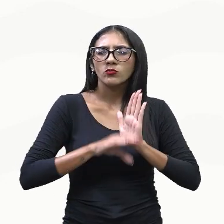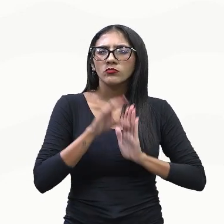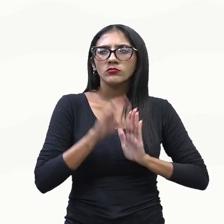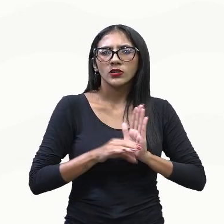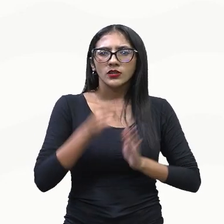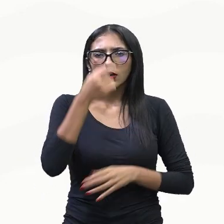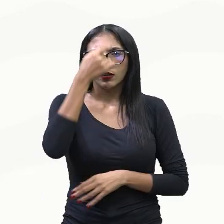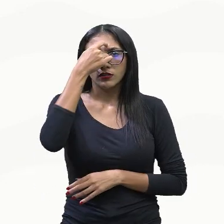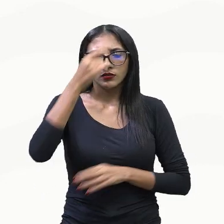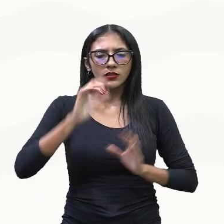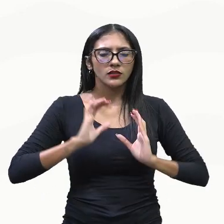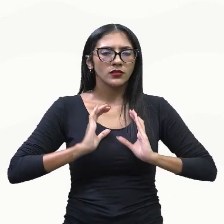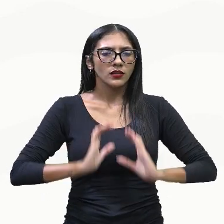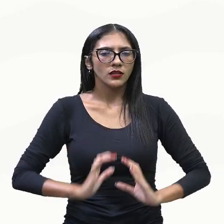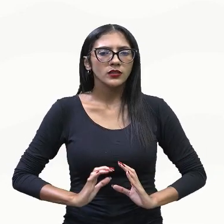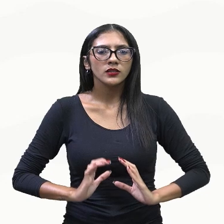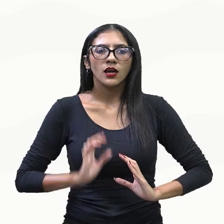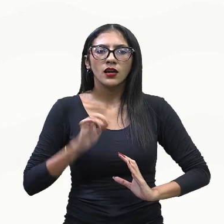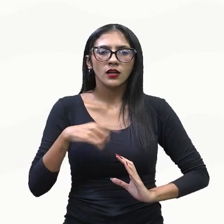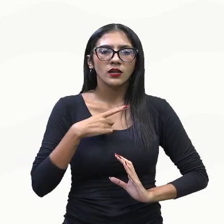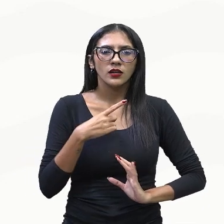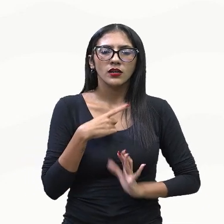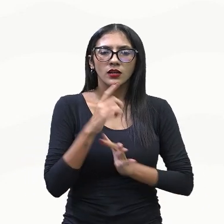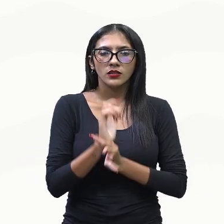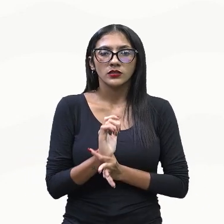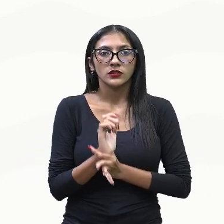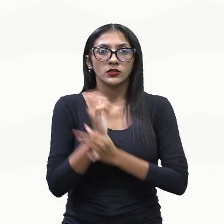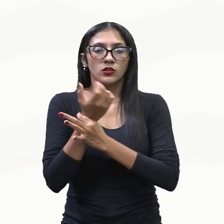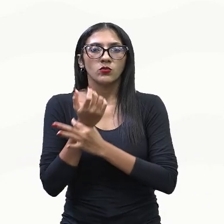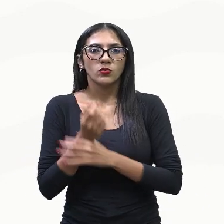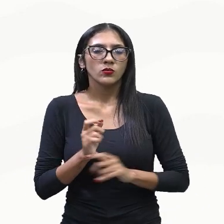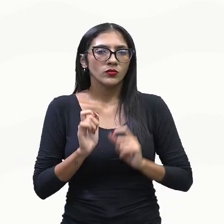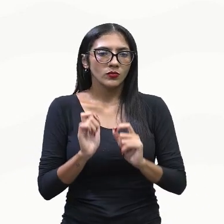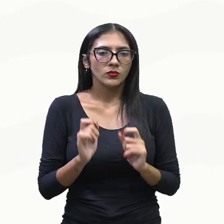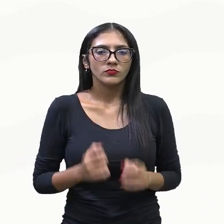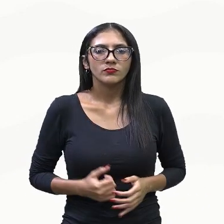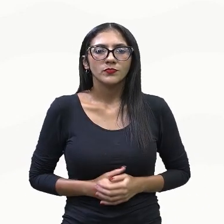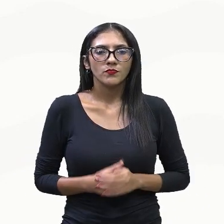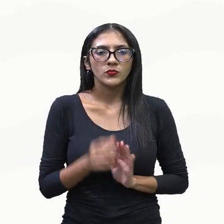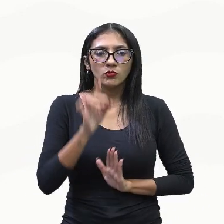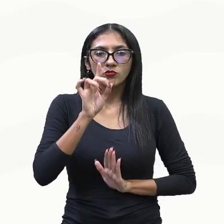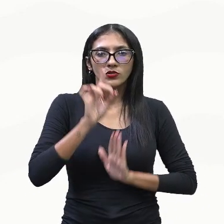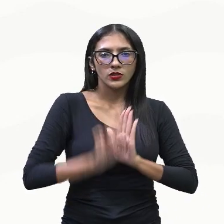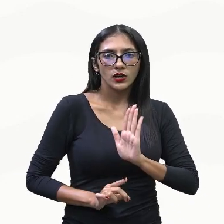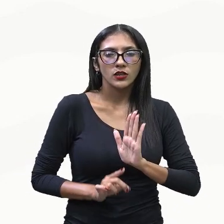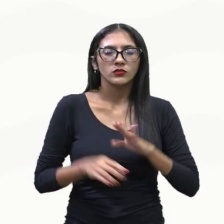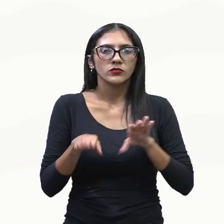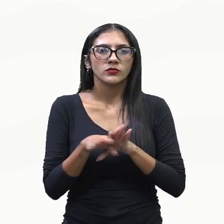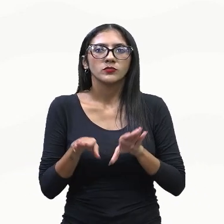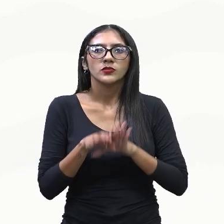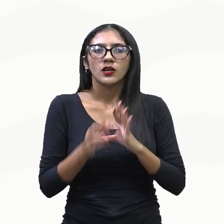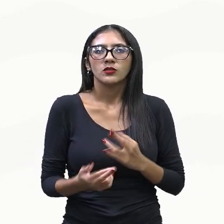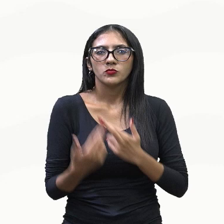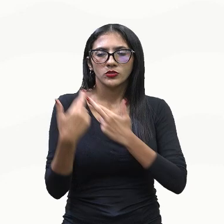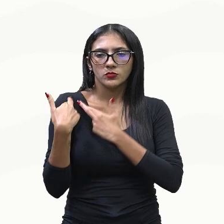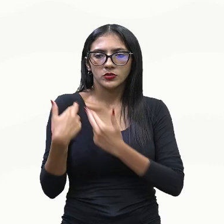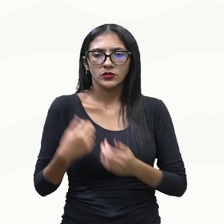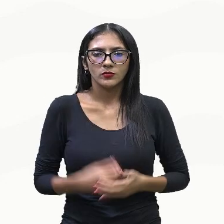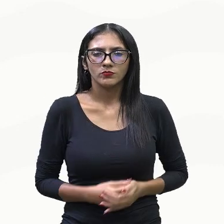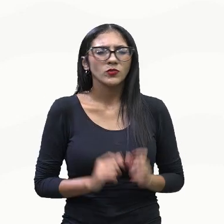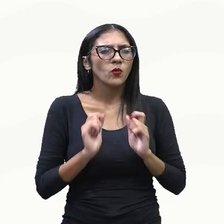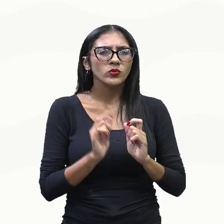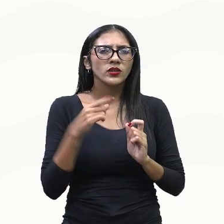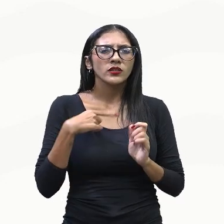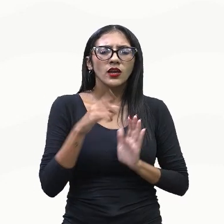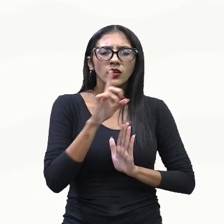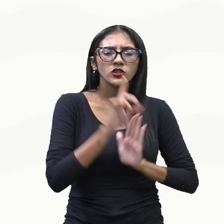A cidadania, ela assegura o equilíbrio entre os direitos e os deveres. O que é direito? O